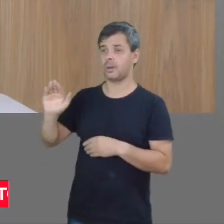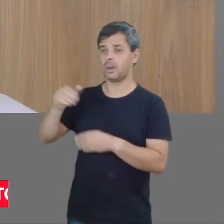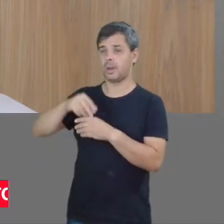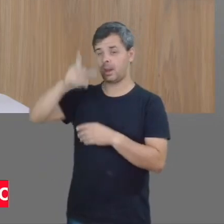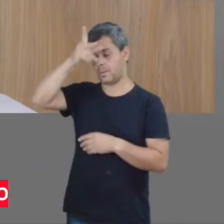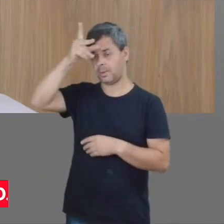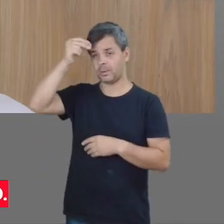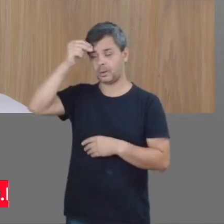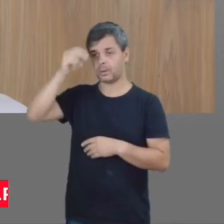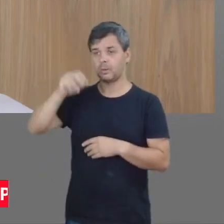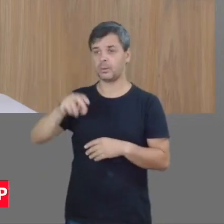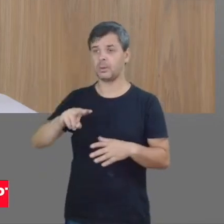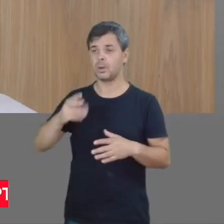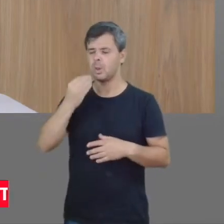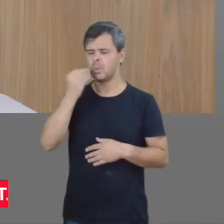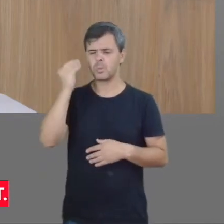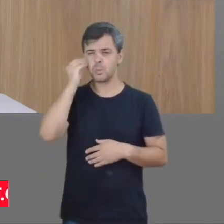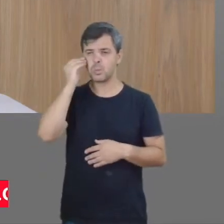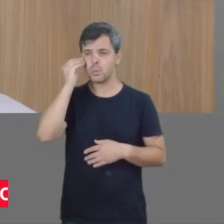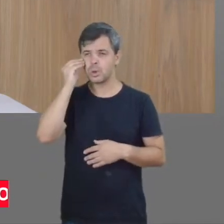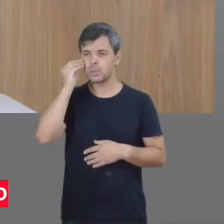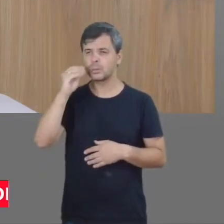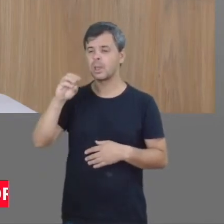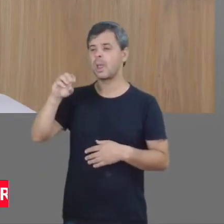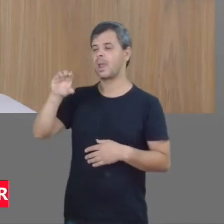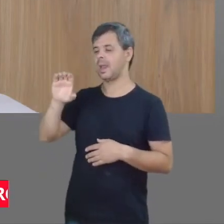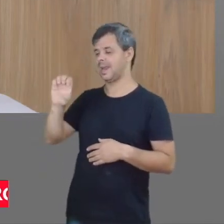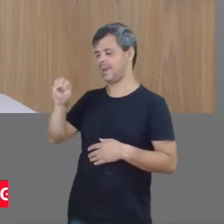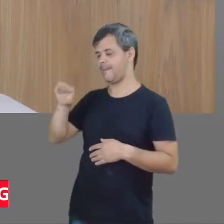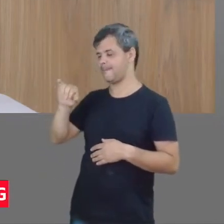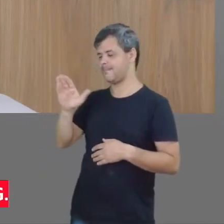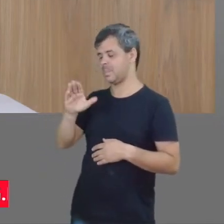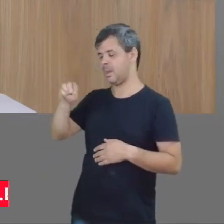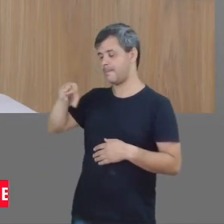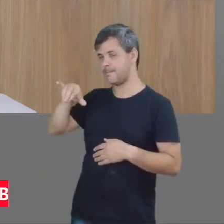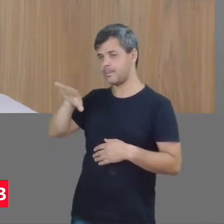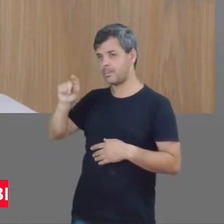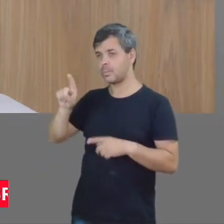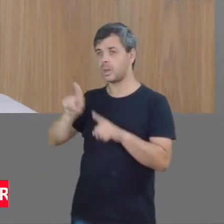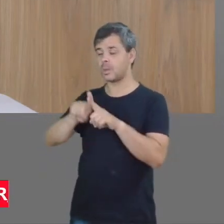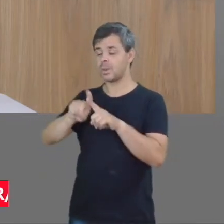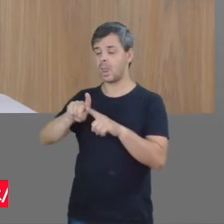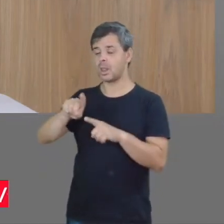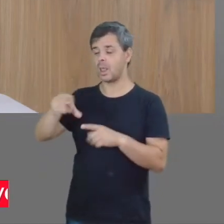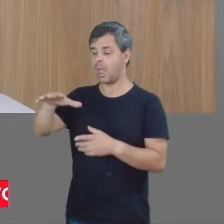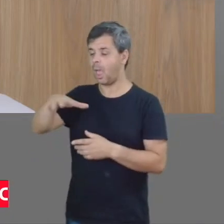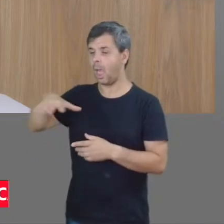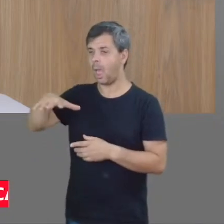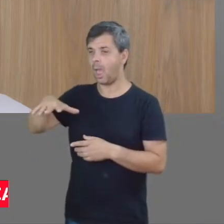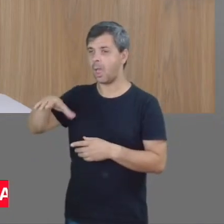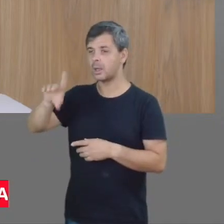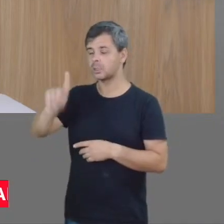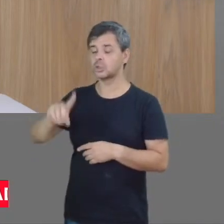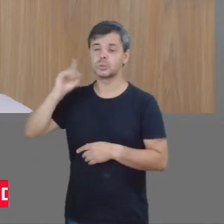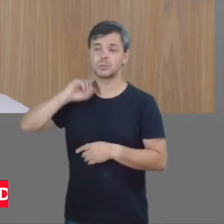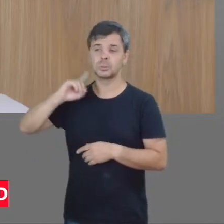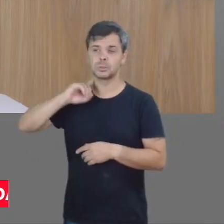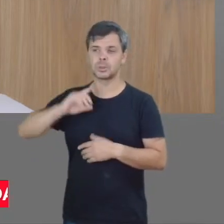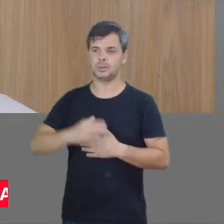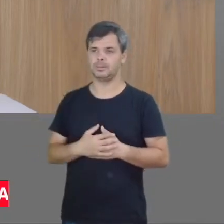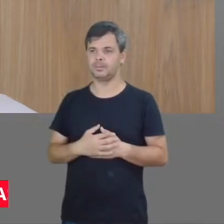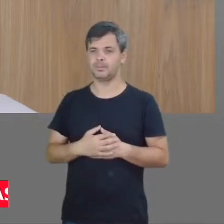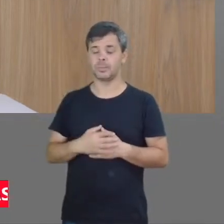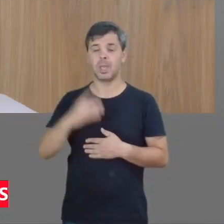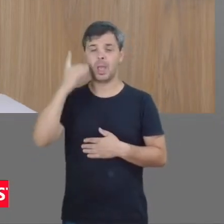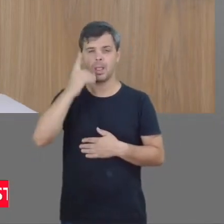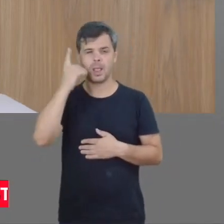esse final de semana. Um beijo aí para Camila Moreno também, que é do nosso Diretório Nacional de Minas Gerais.